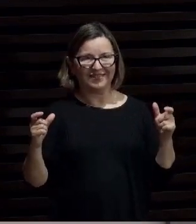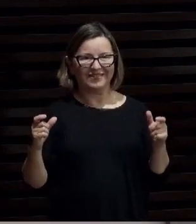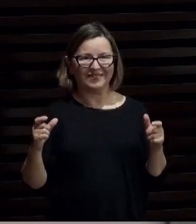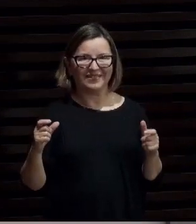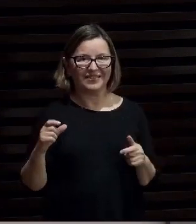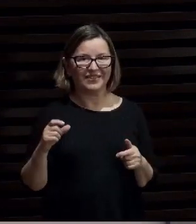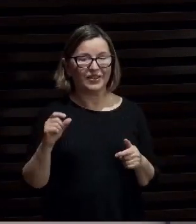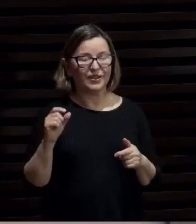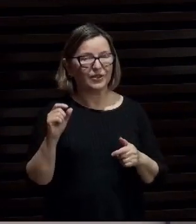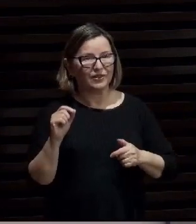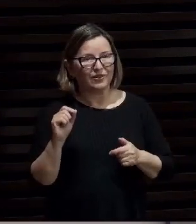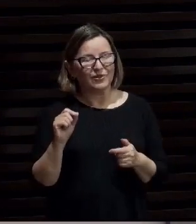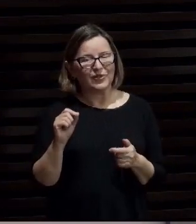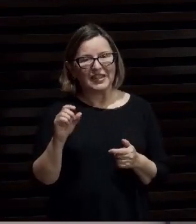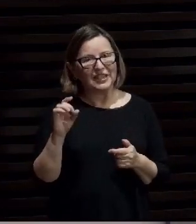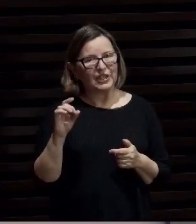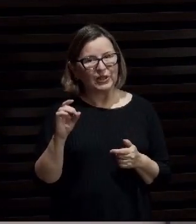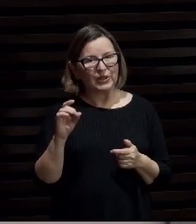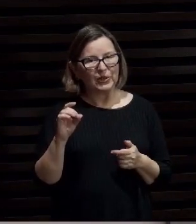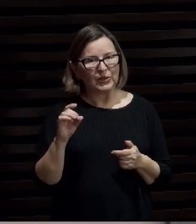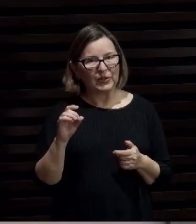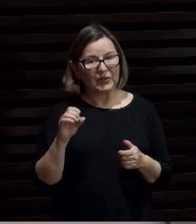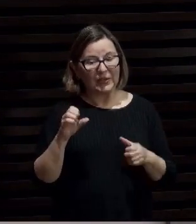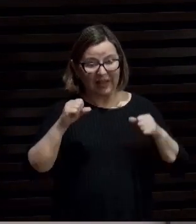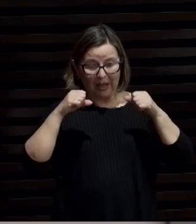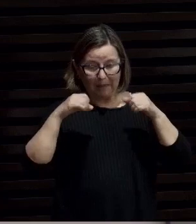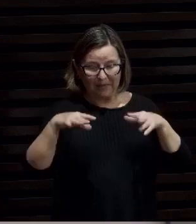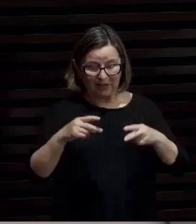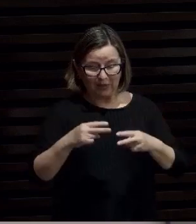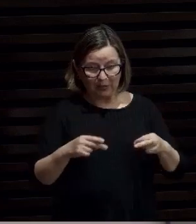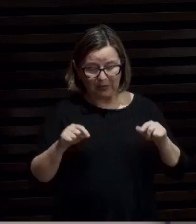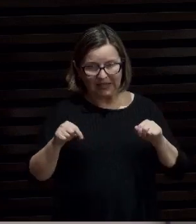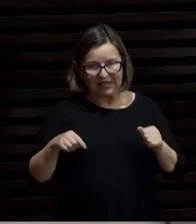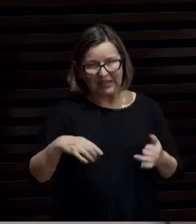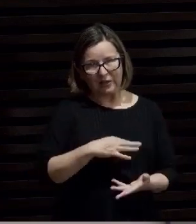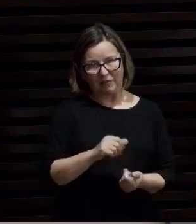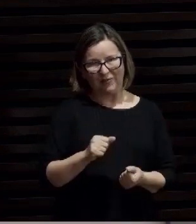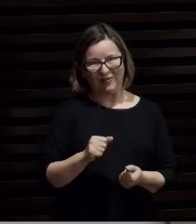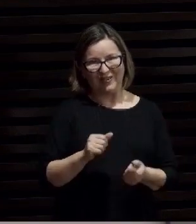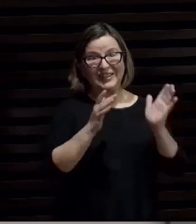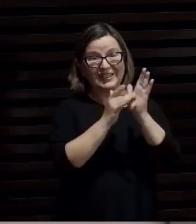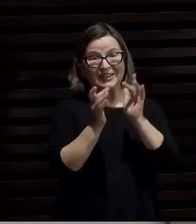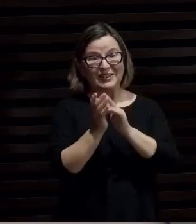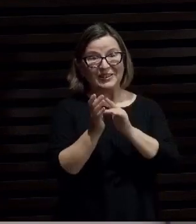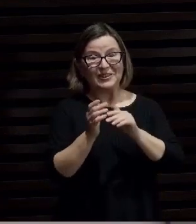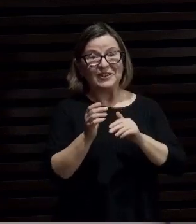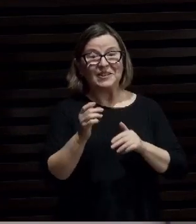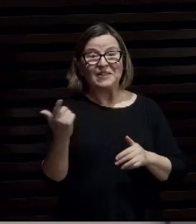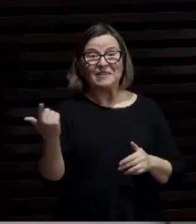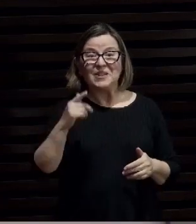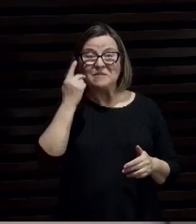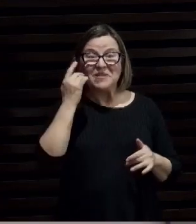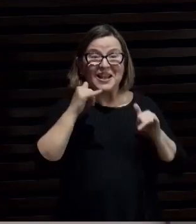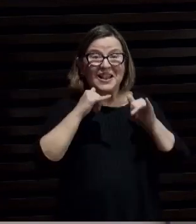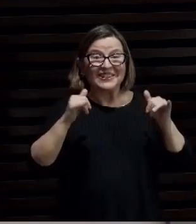do que simplesmente nos trazer bênçãos terrenas. Ele veio para anunciar o reino de Deus.